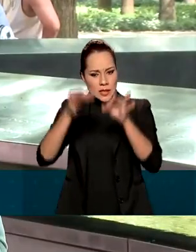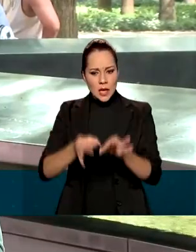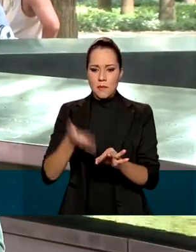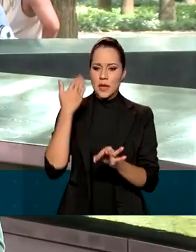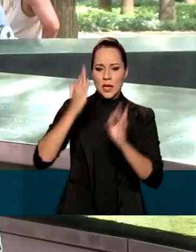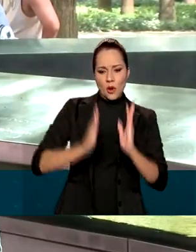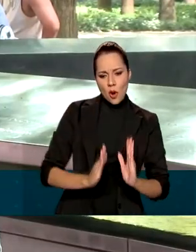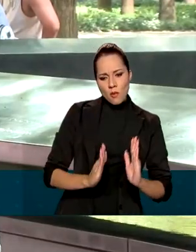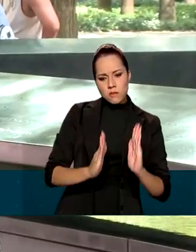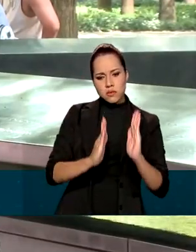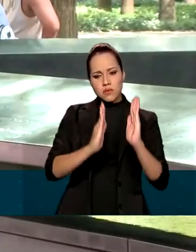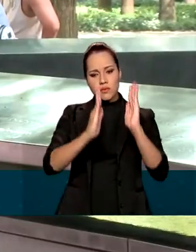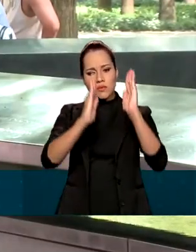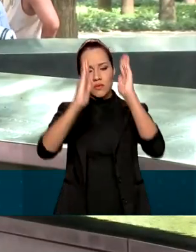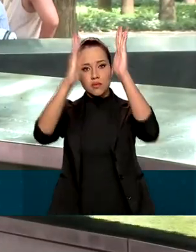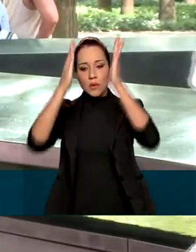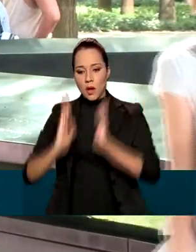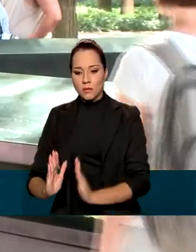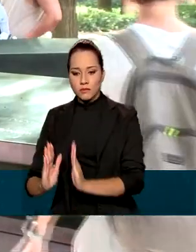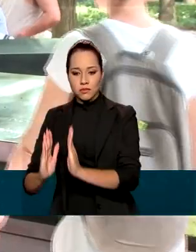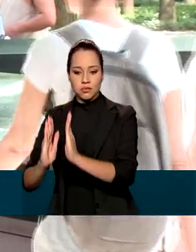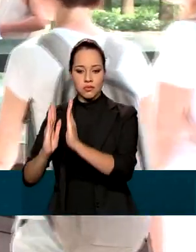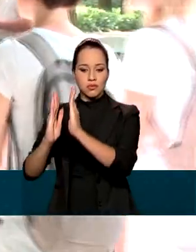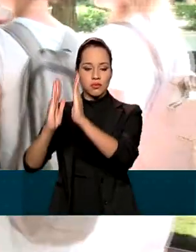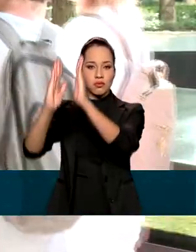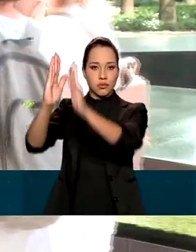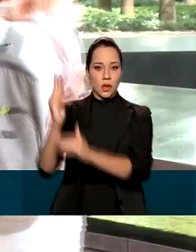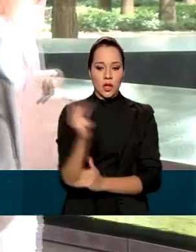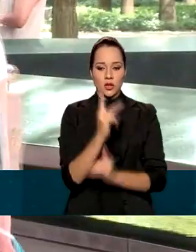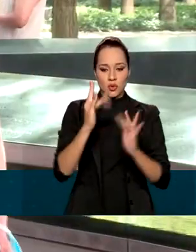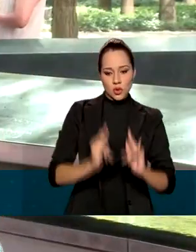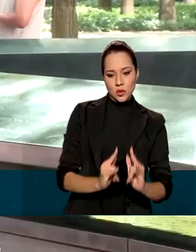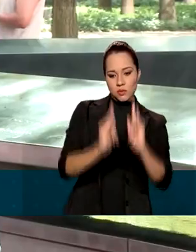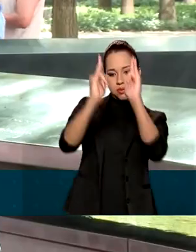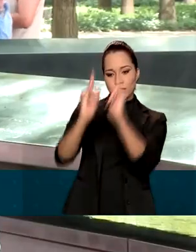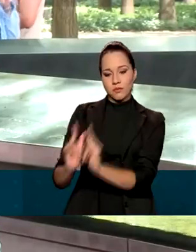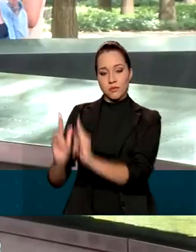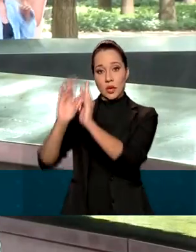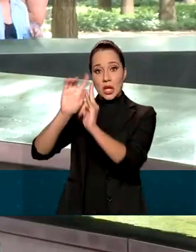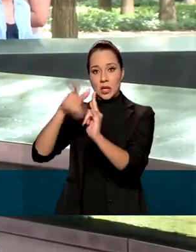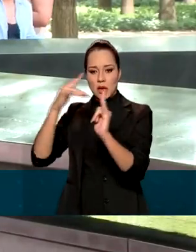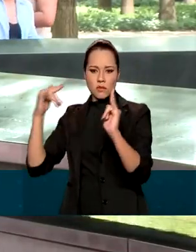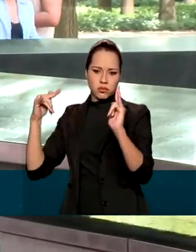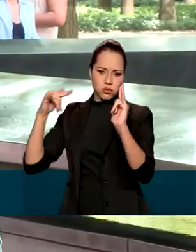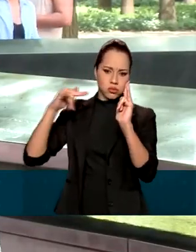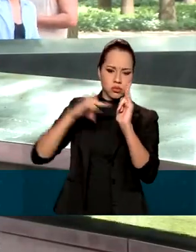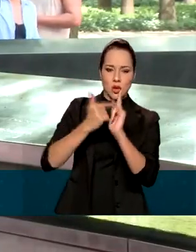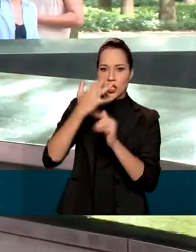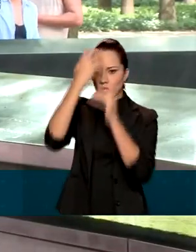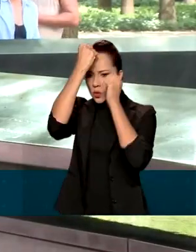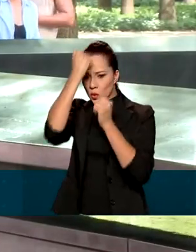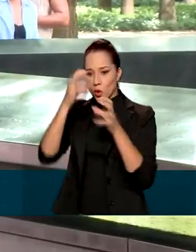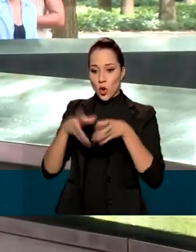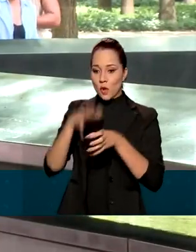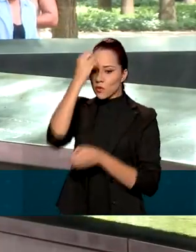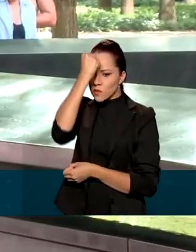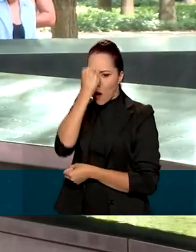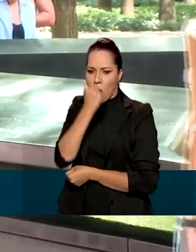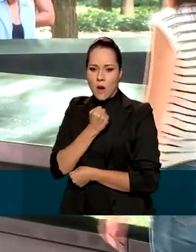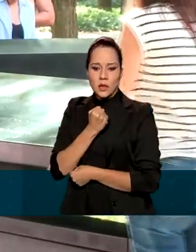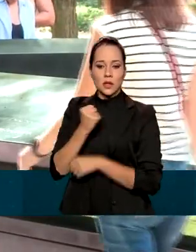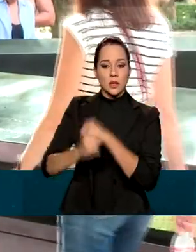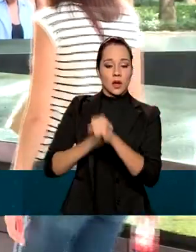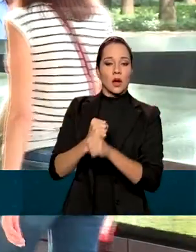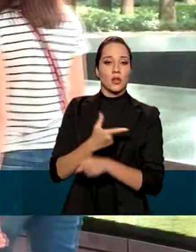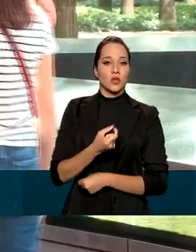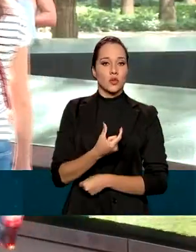onde estava o complexo do World Trade Center prédio que foi alvo de um ataque terrorista em 2001